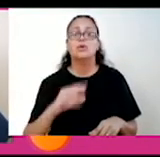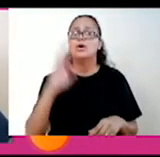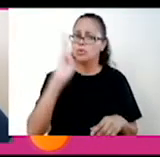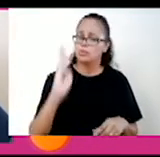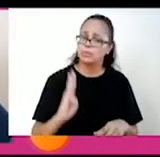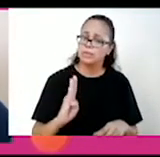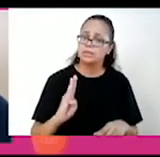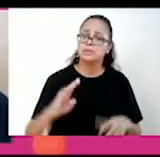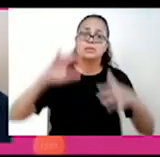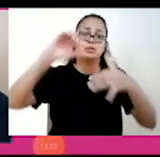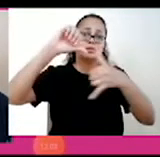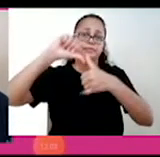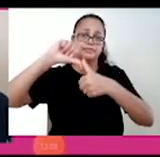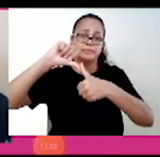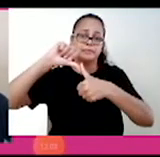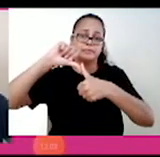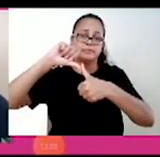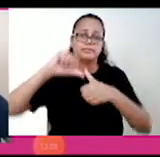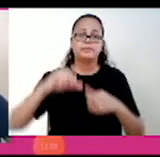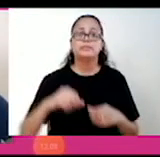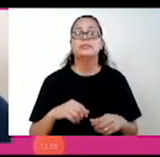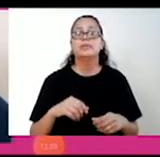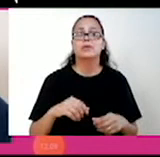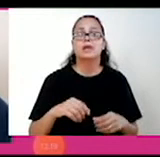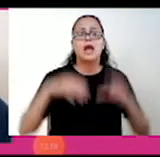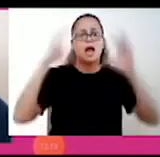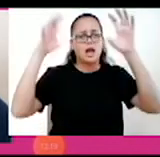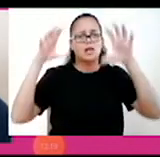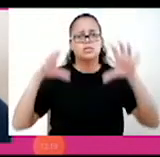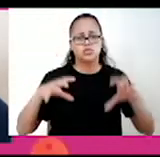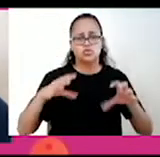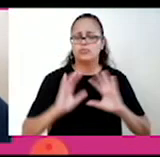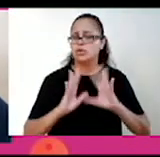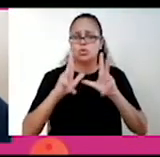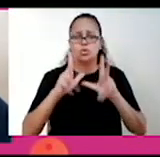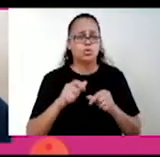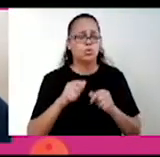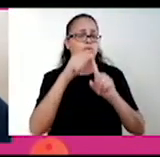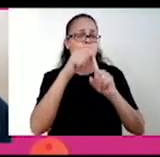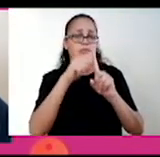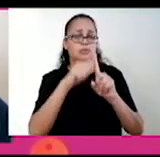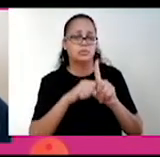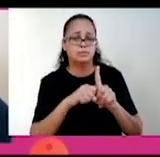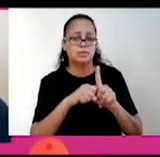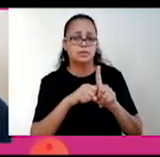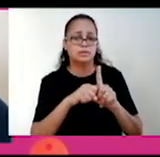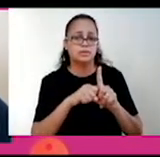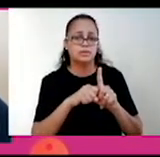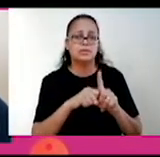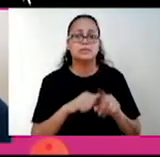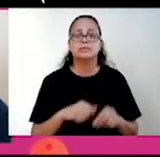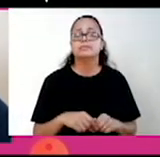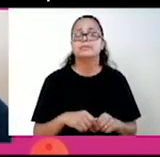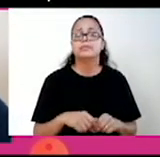e da América Central. As chuvas são abundantes todos os meses, com total anual acima de 2 mil milímetros. As